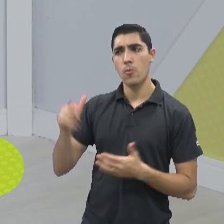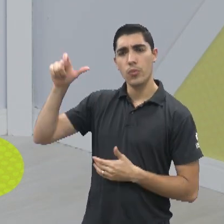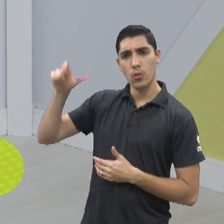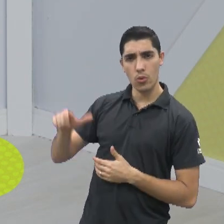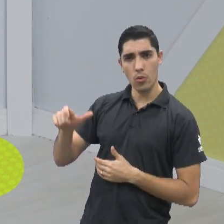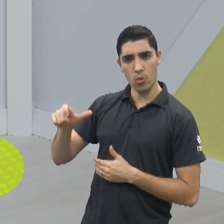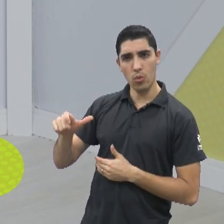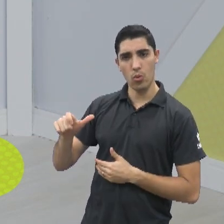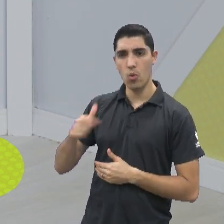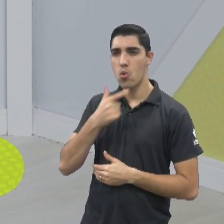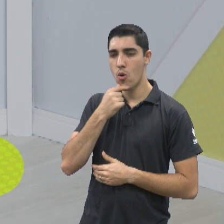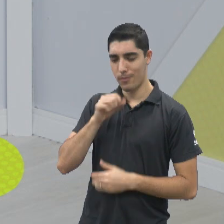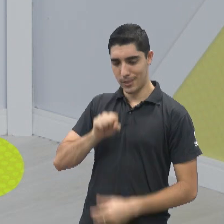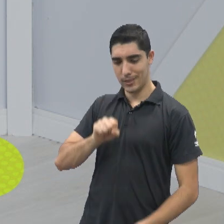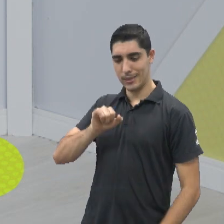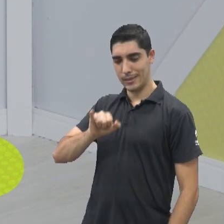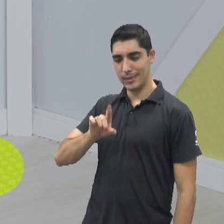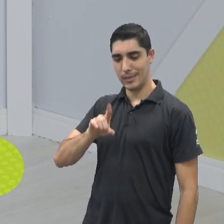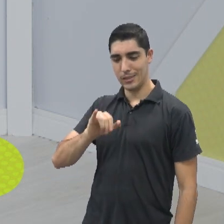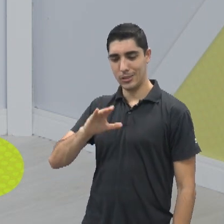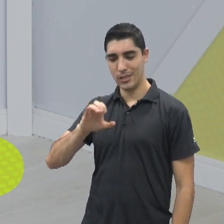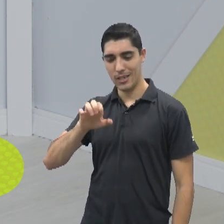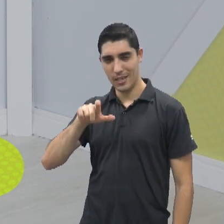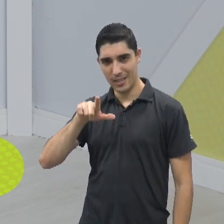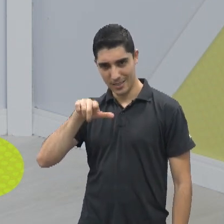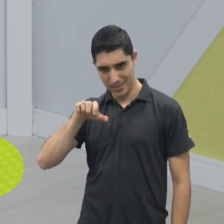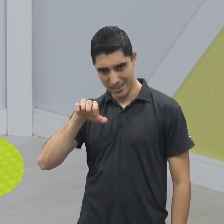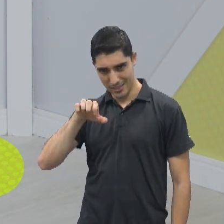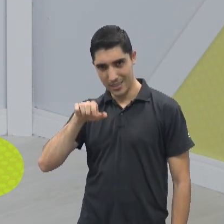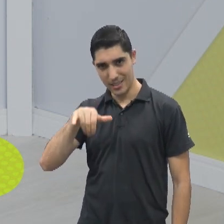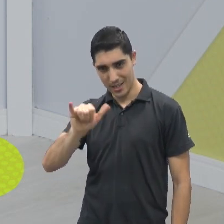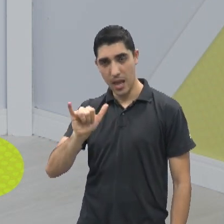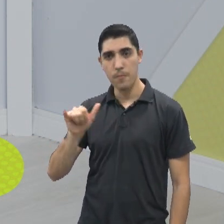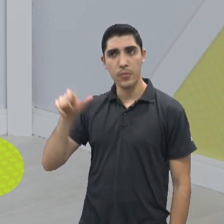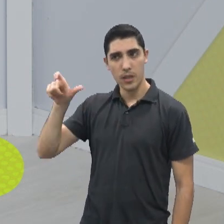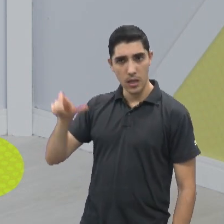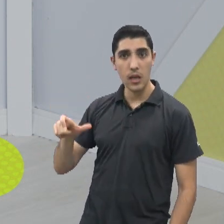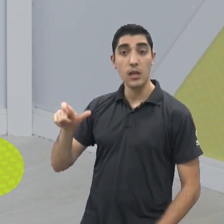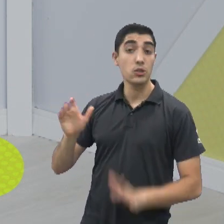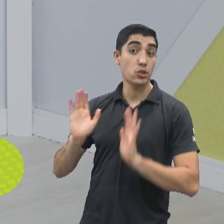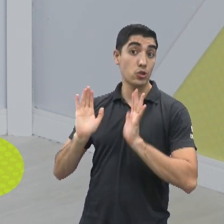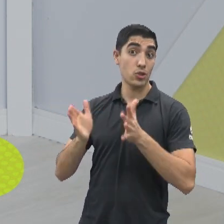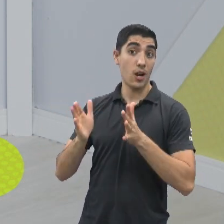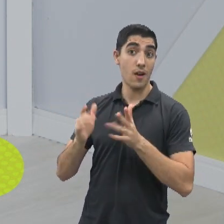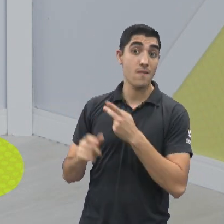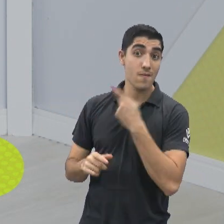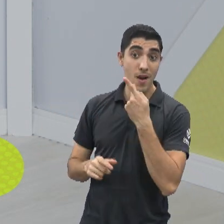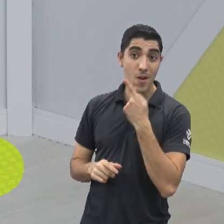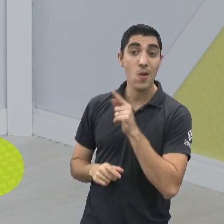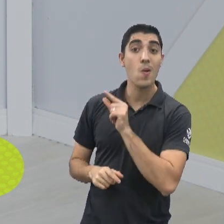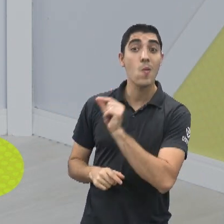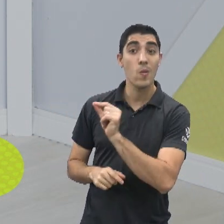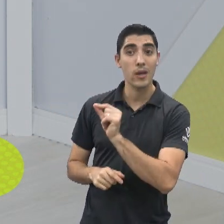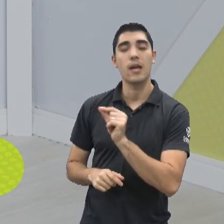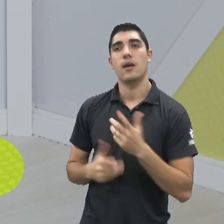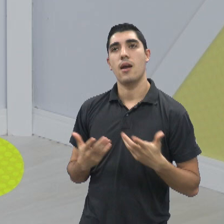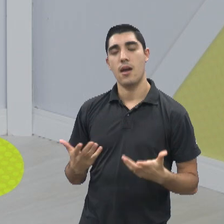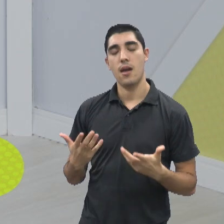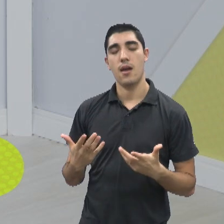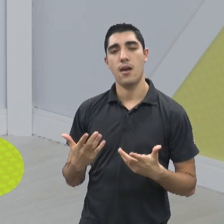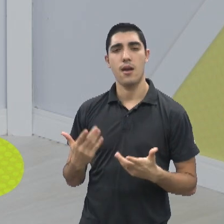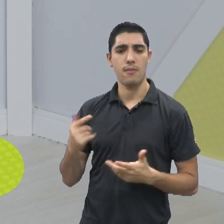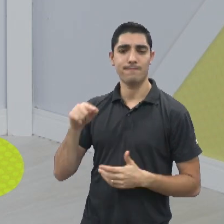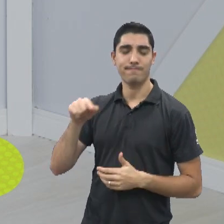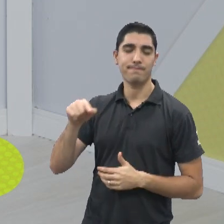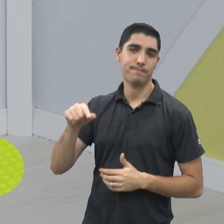num desses blogs que acompanham o futebol do interior, acho que foi o Escanteio SP, que o Sid Clay até comentou isso, né, que essa questão